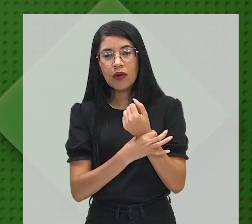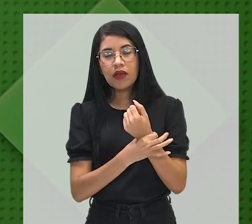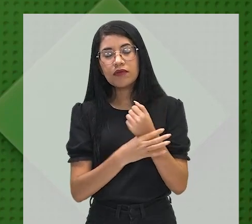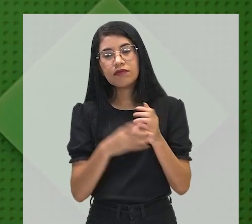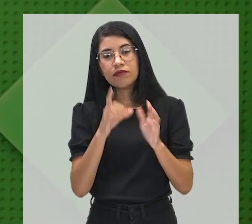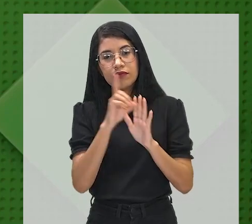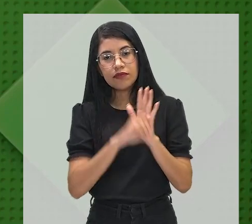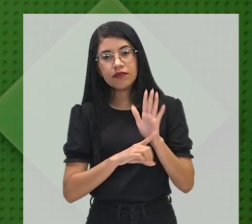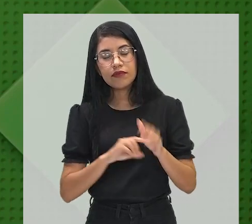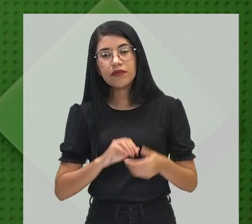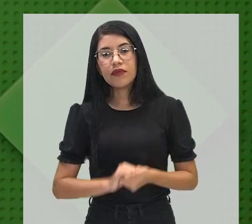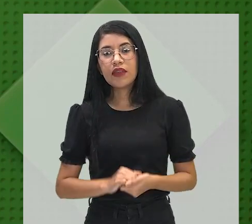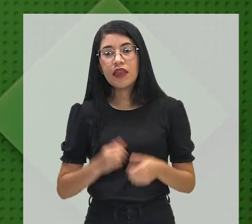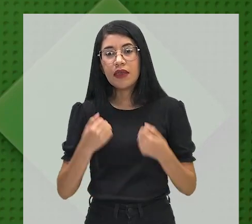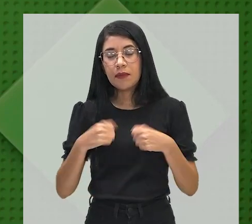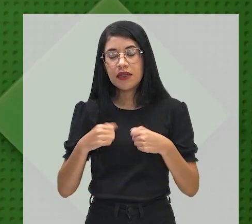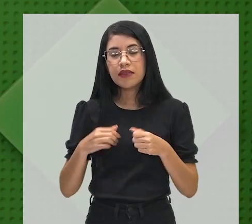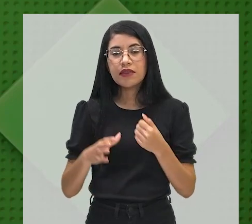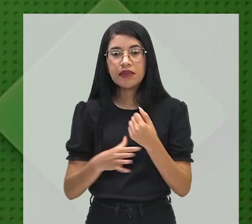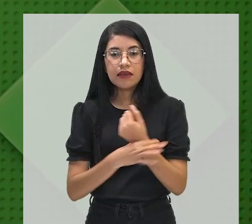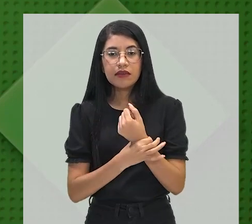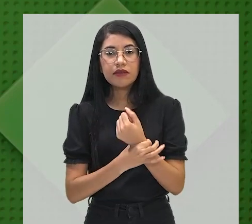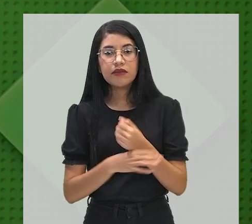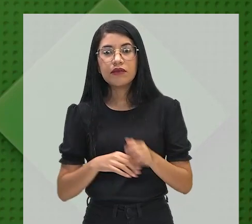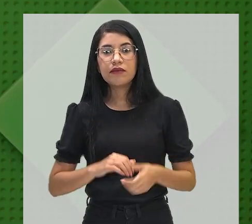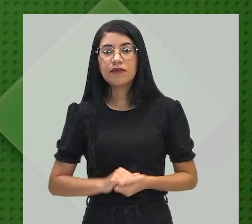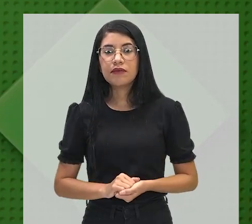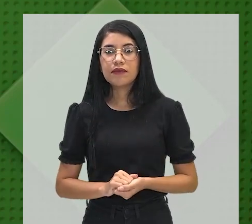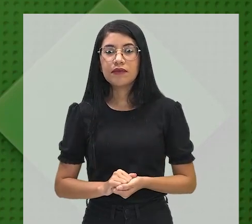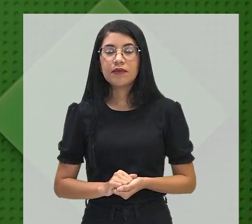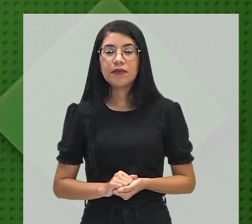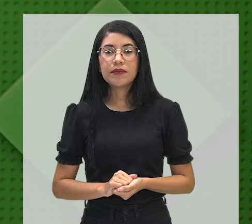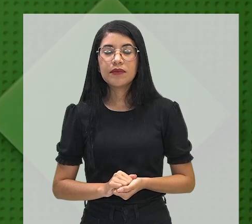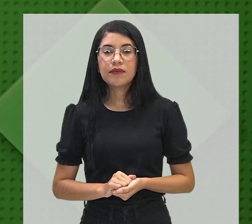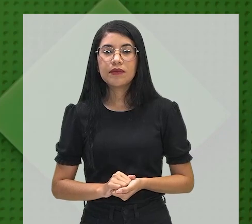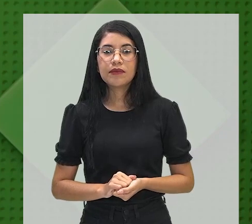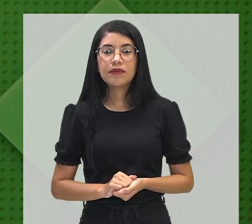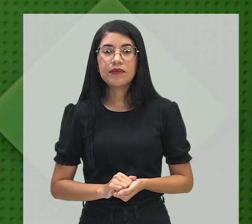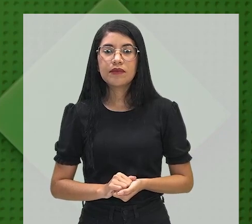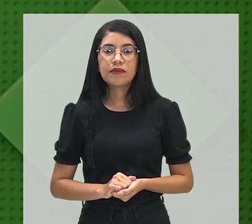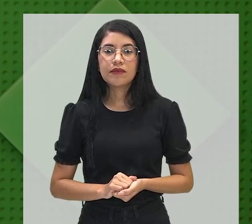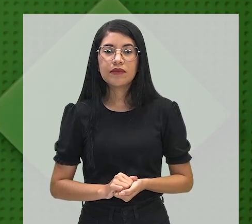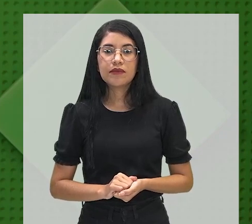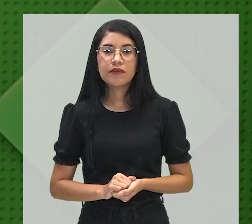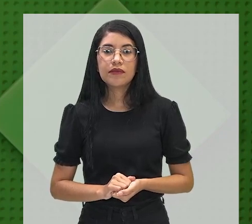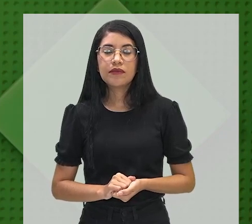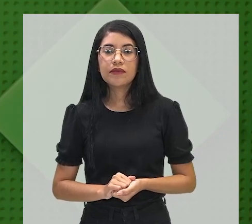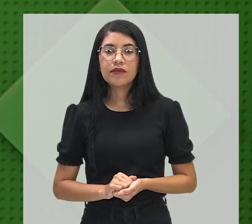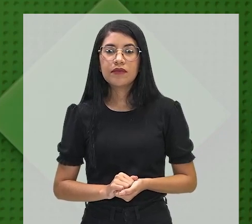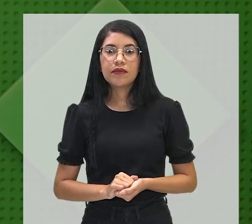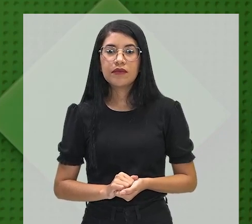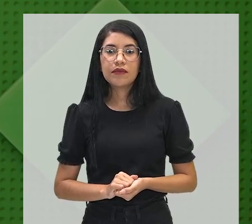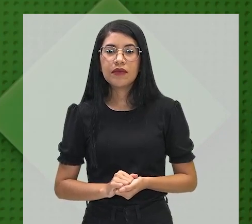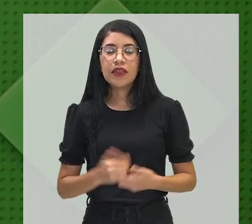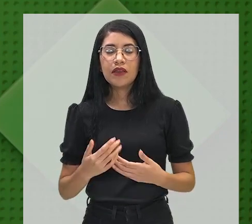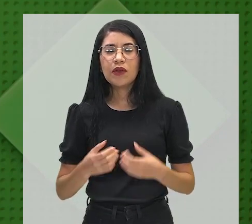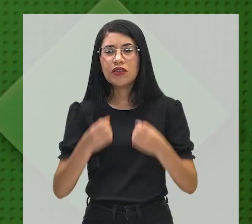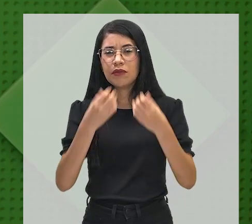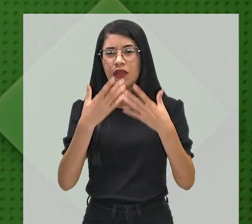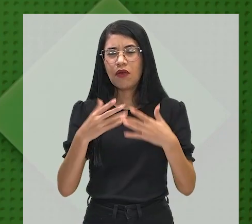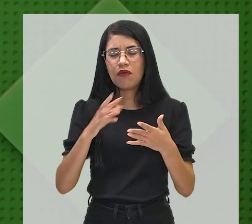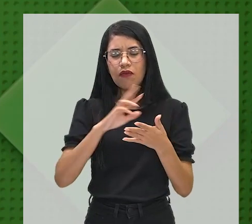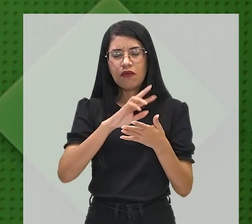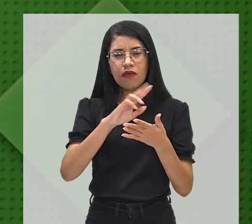né, que são necessários serem garantidos a essa população, né, de jovens, crianças e adolescentes. Bom, nós